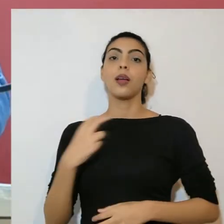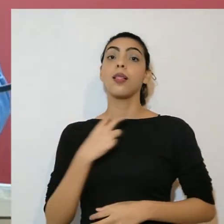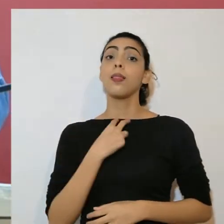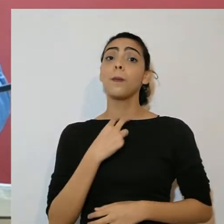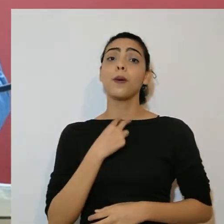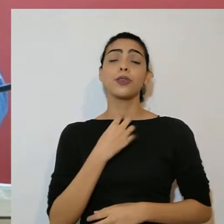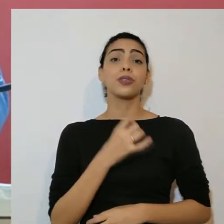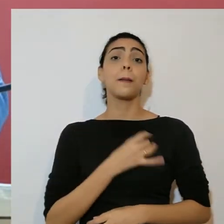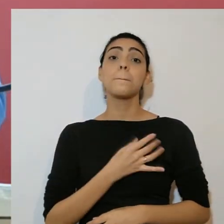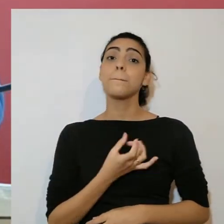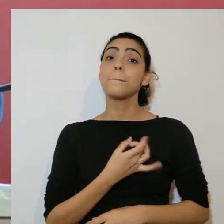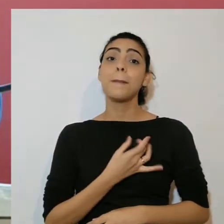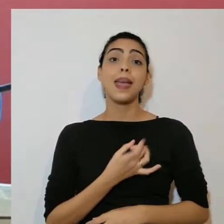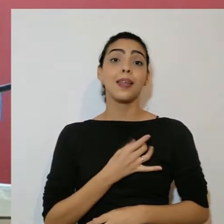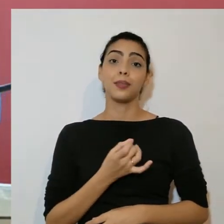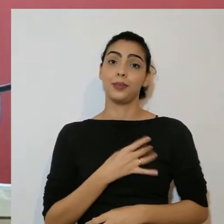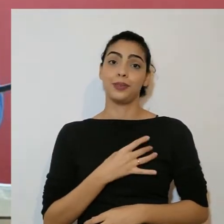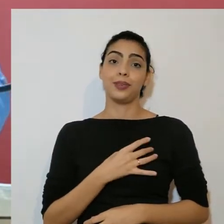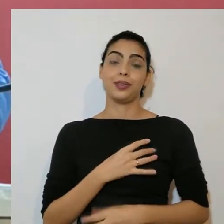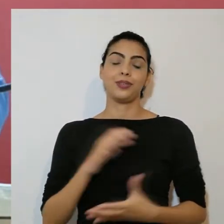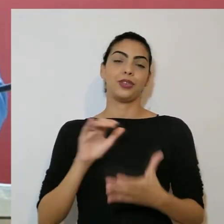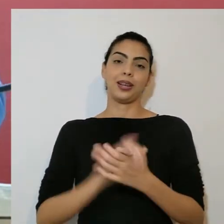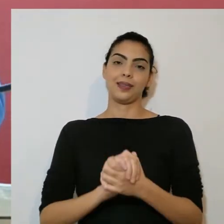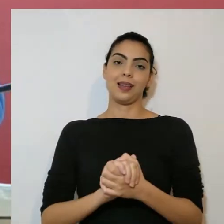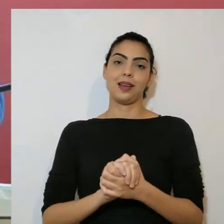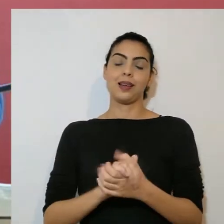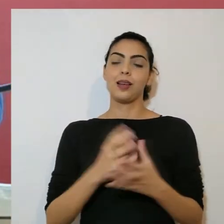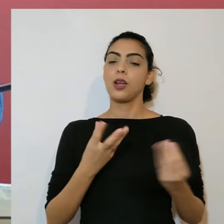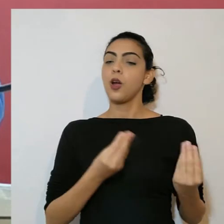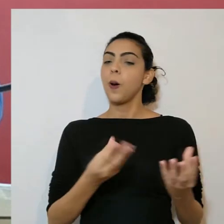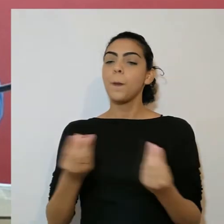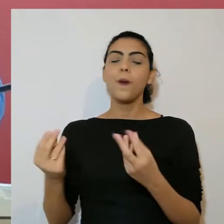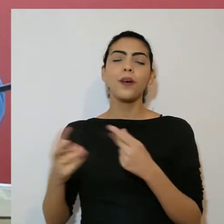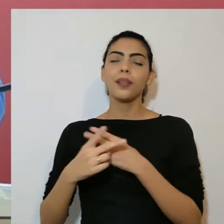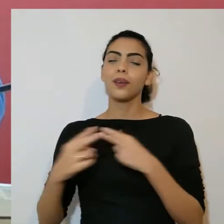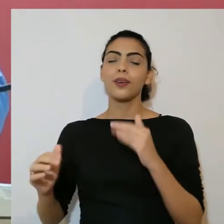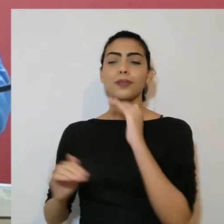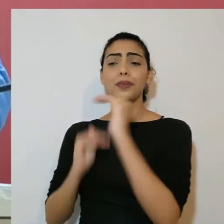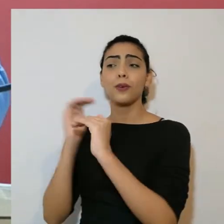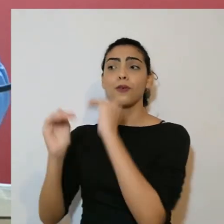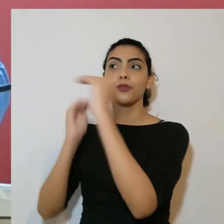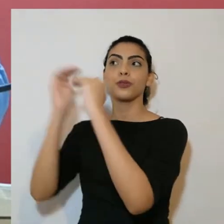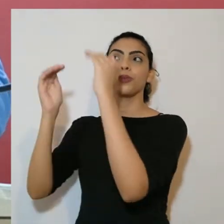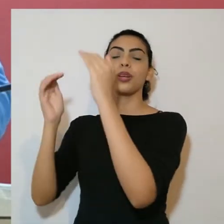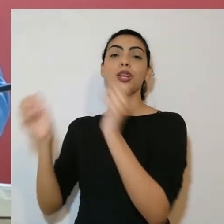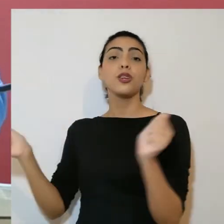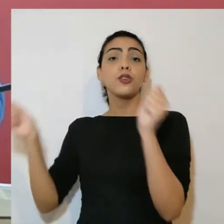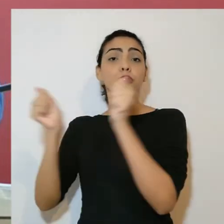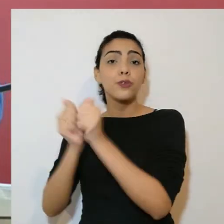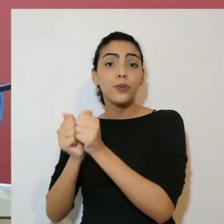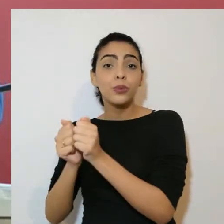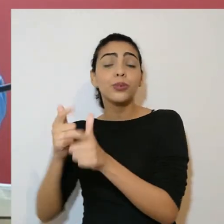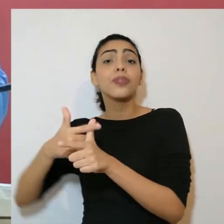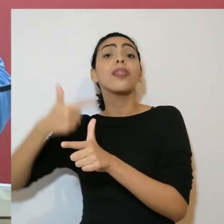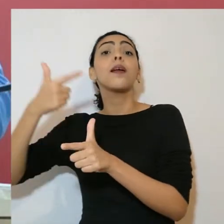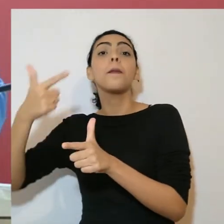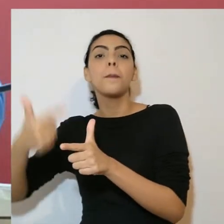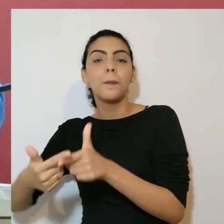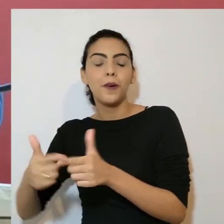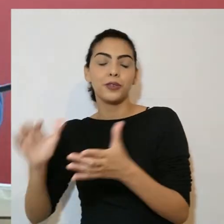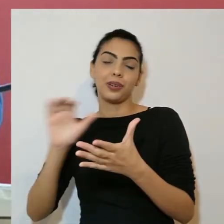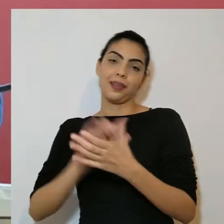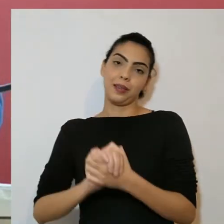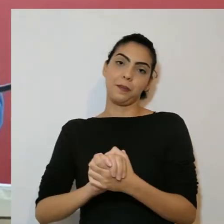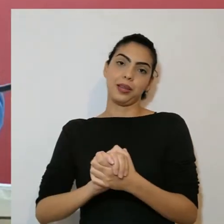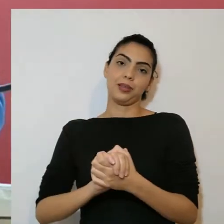não deve ter medo de casar. Muita coisa vai ser construída a partir do casamento e não